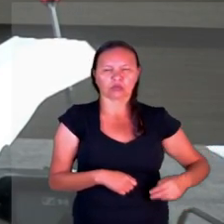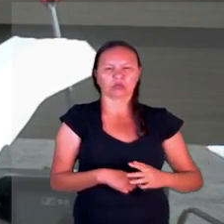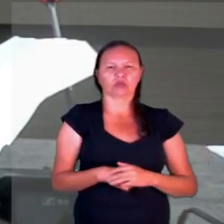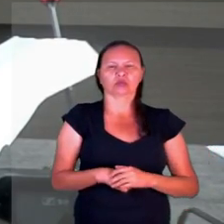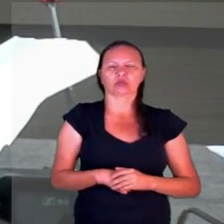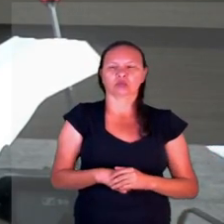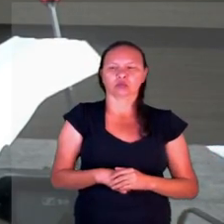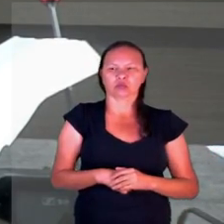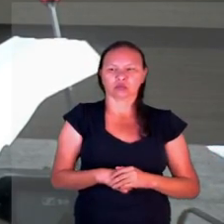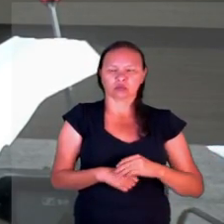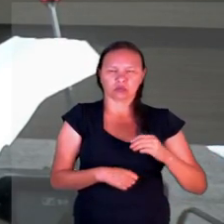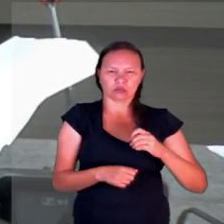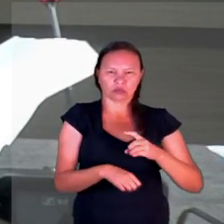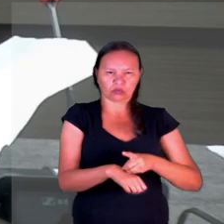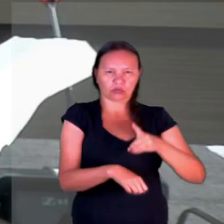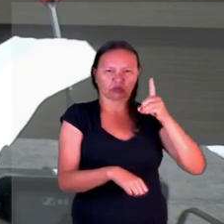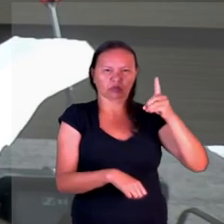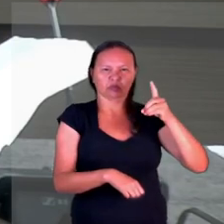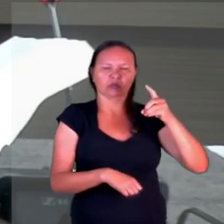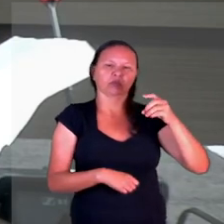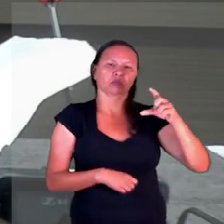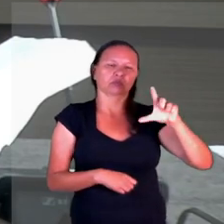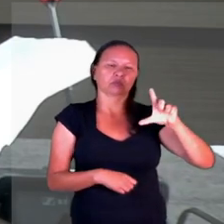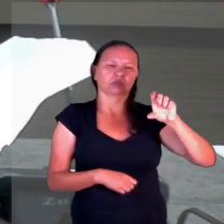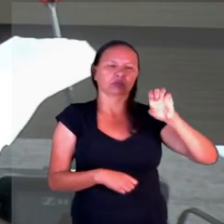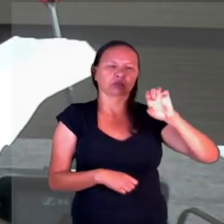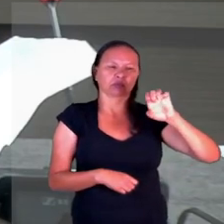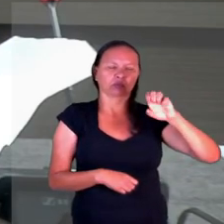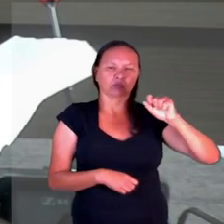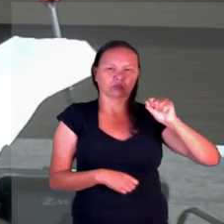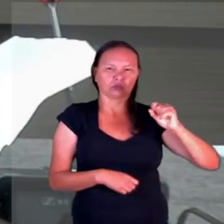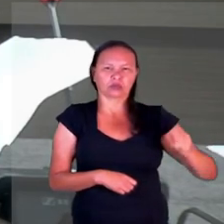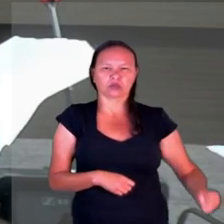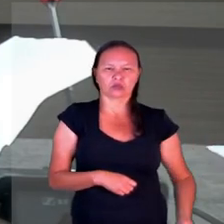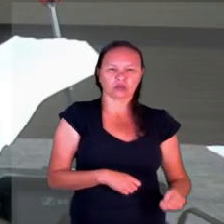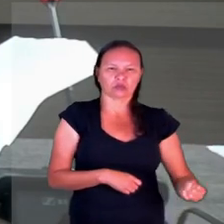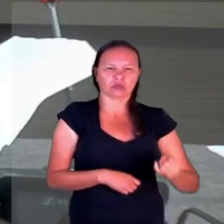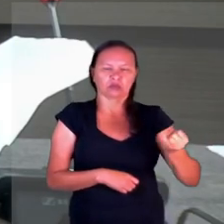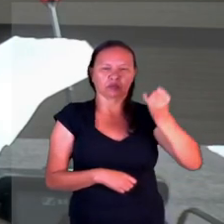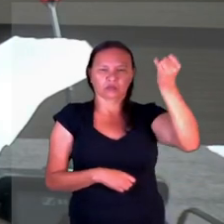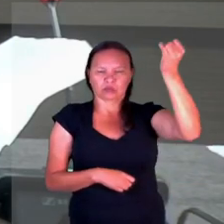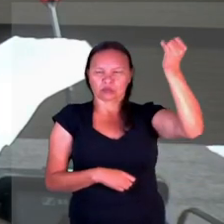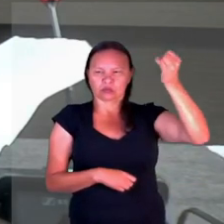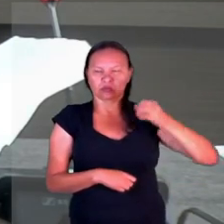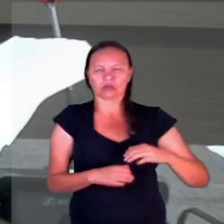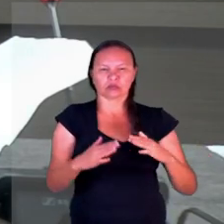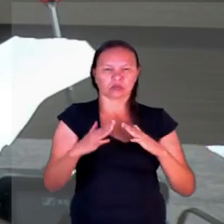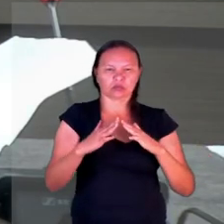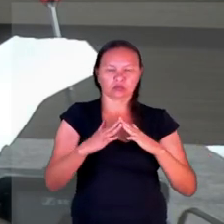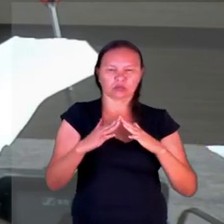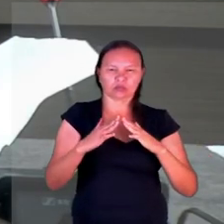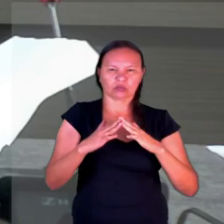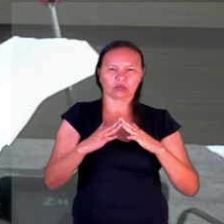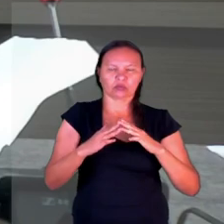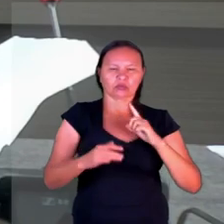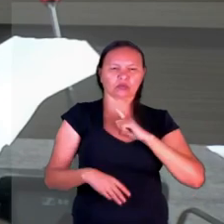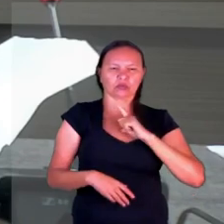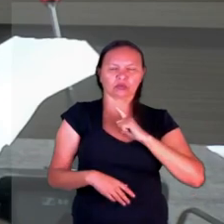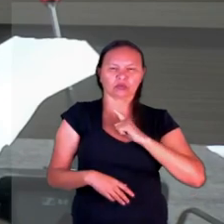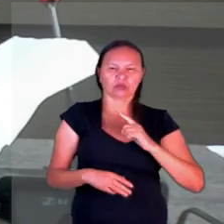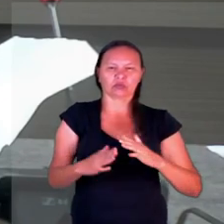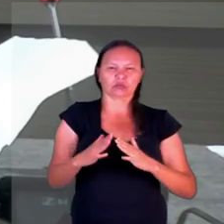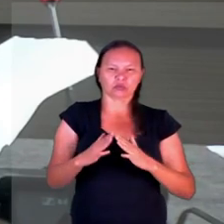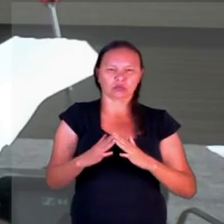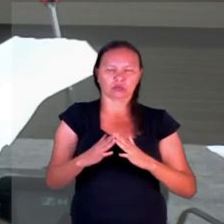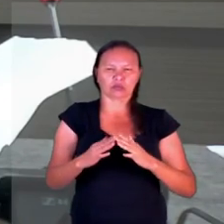Dr Olimpio nós sabemos da importância que a moradia eh tem para as pessoas